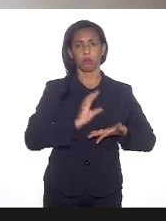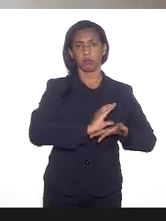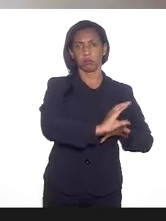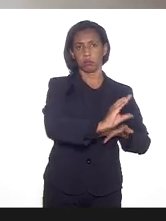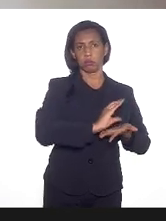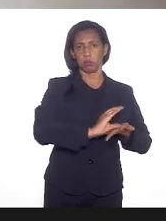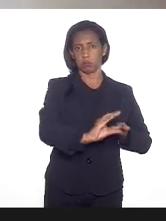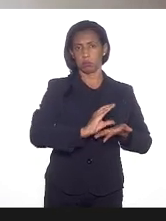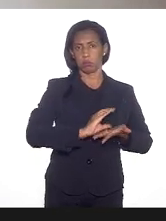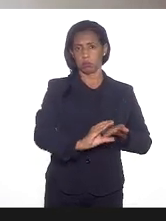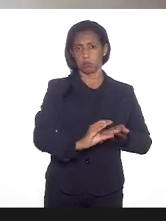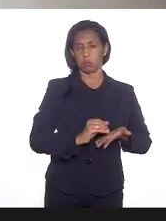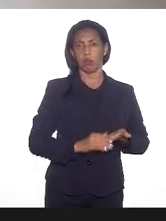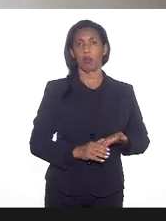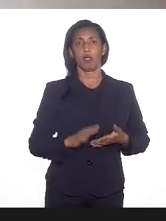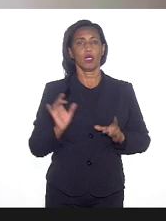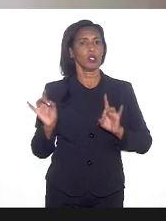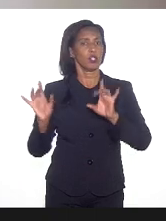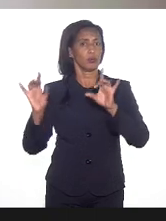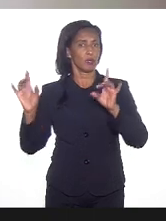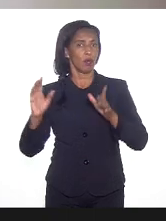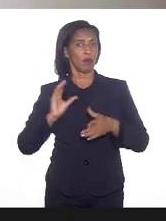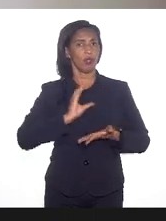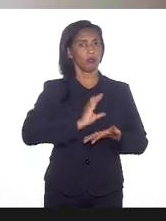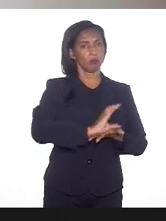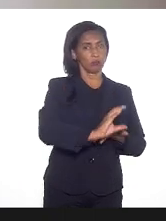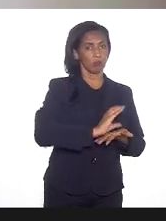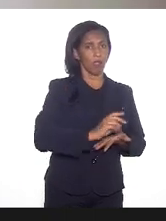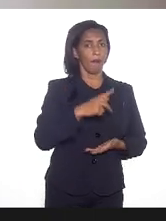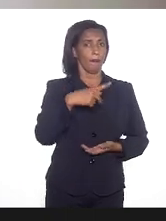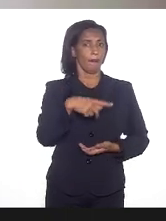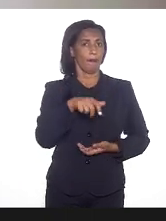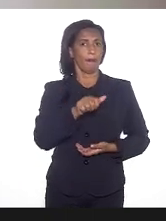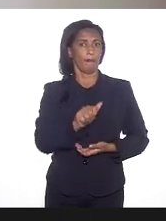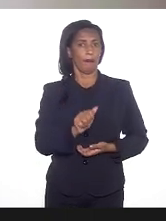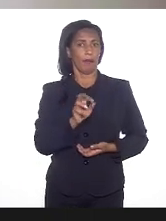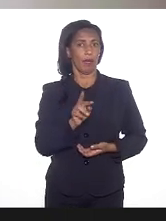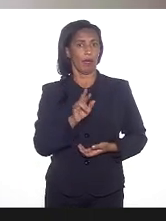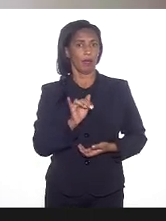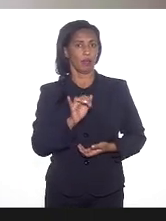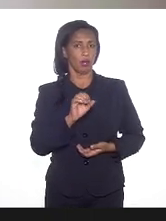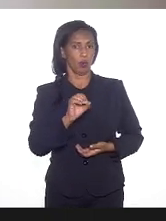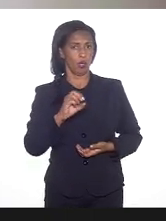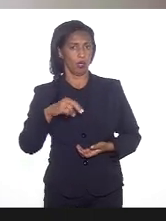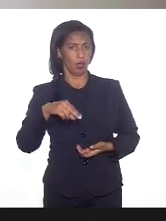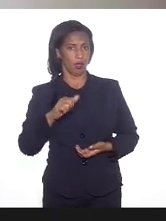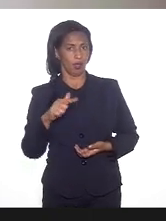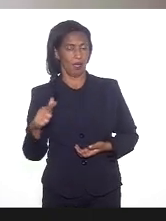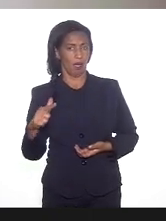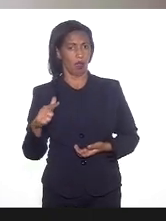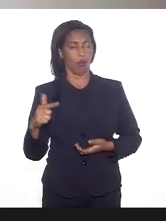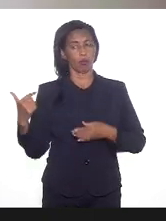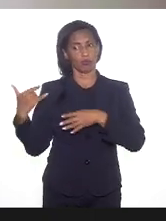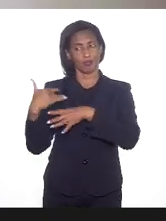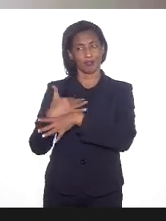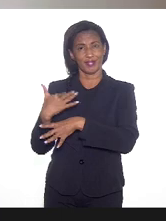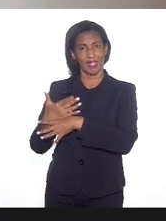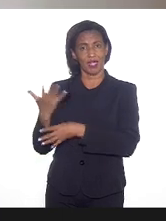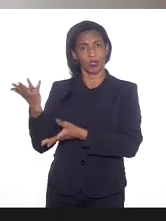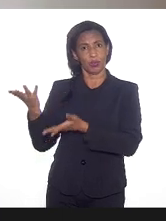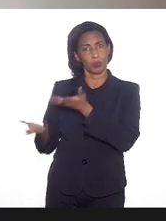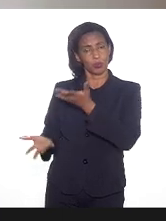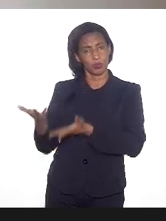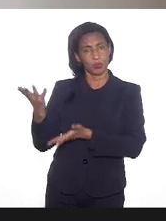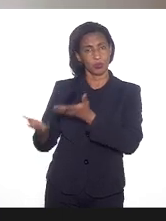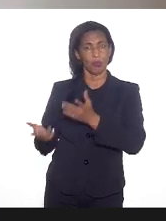contribuições, né, especialmente das contribuições patronais, que inicialmente se davam de forma absolutamente desequilibrada e desproporcional,